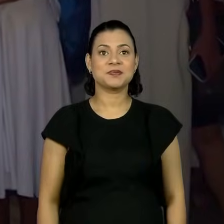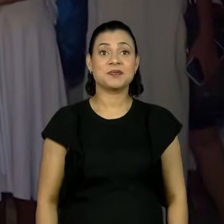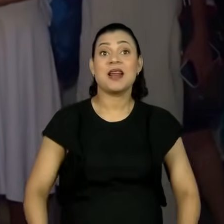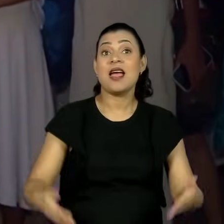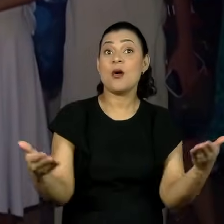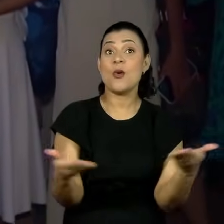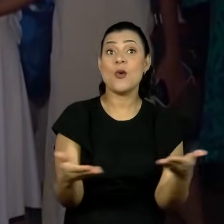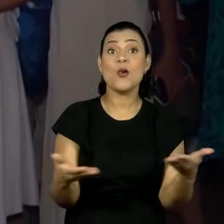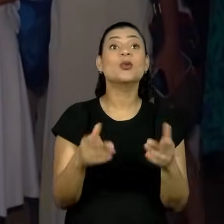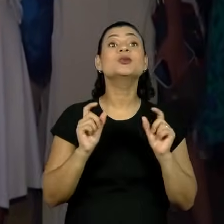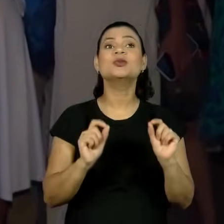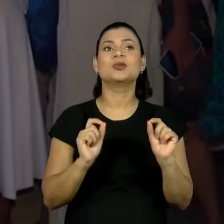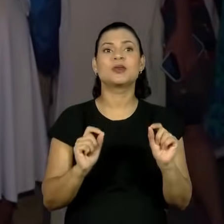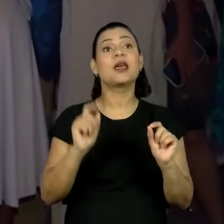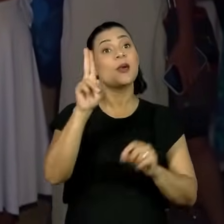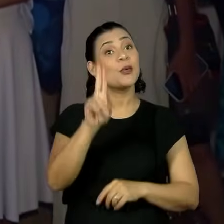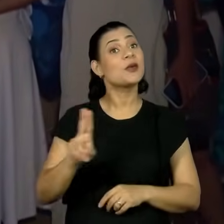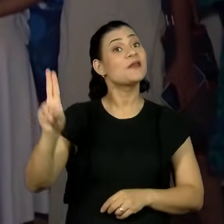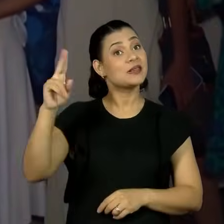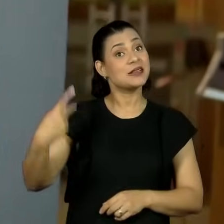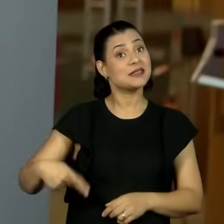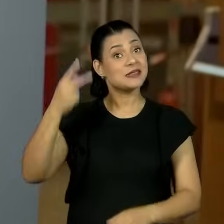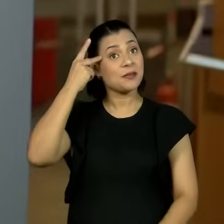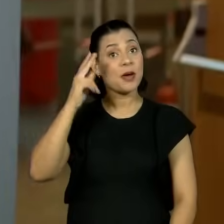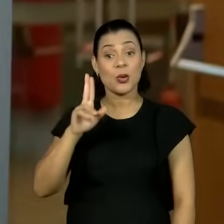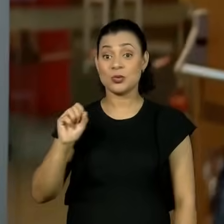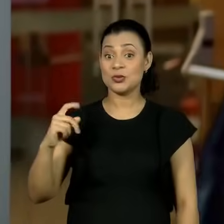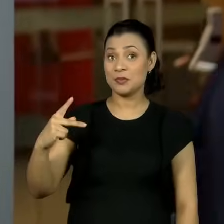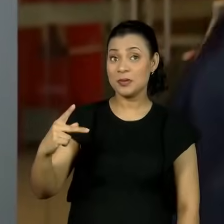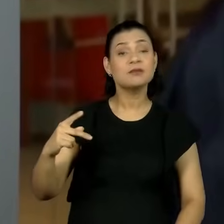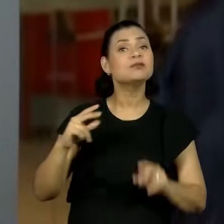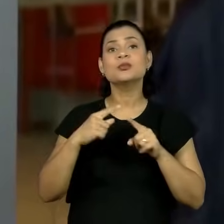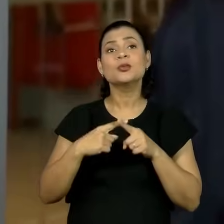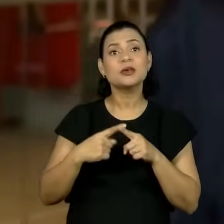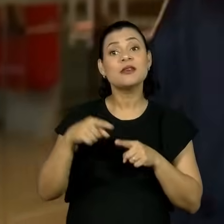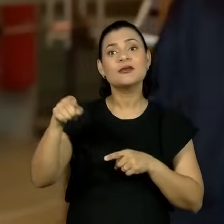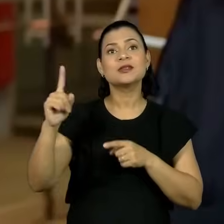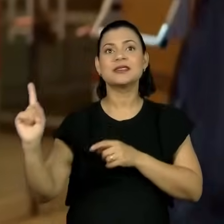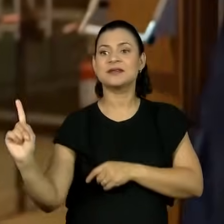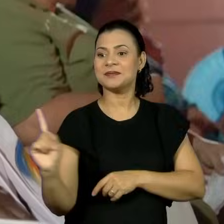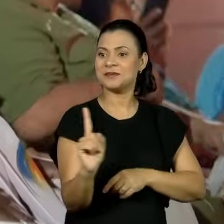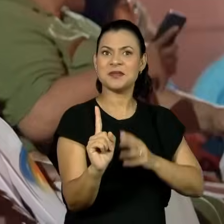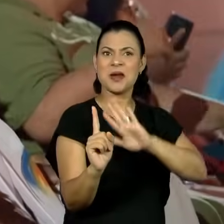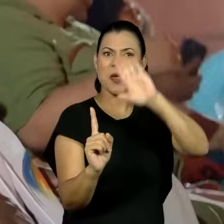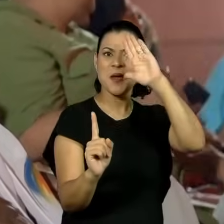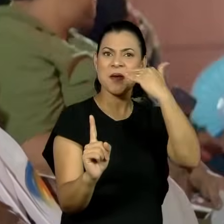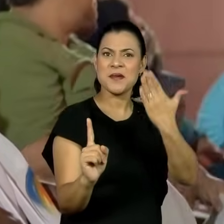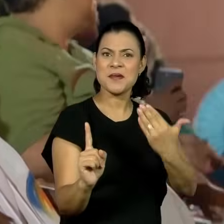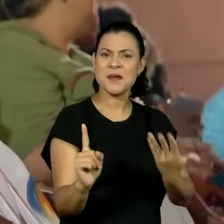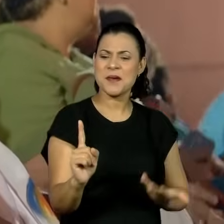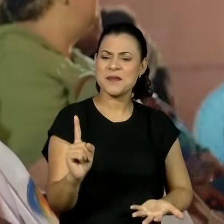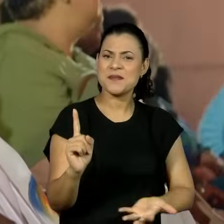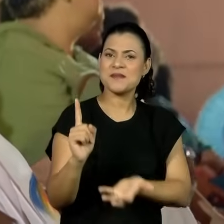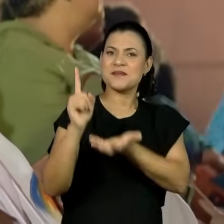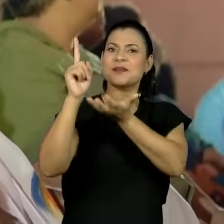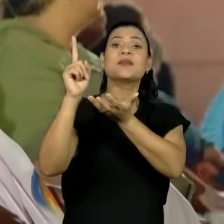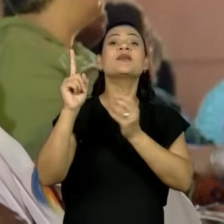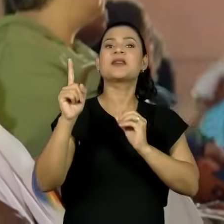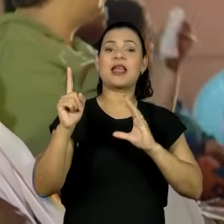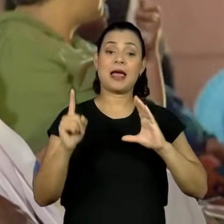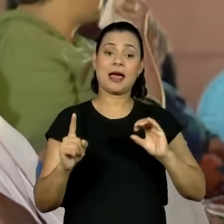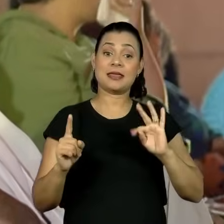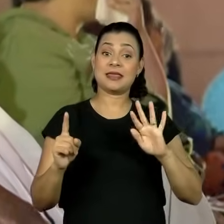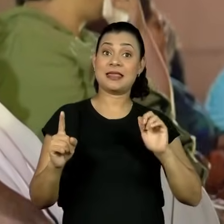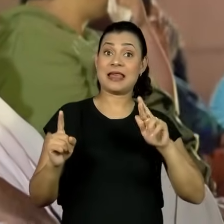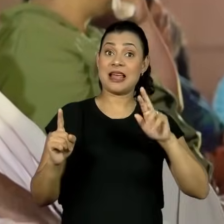Estamos aqui, hoje a gente está na Universidade de São Paulo, porque você foi reconhecida, você é uma catedrática, né,